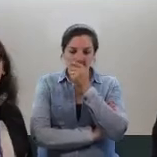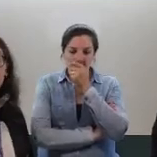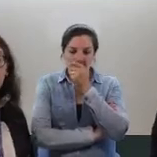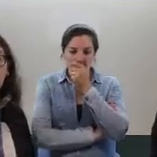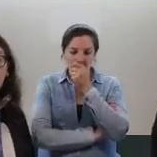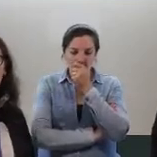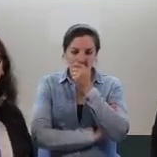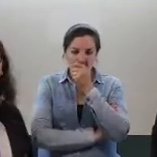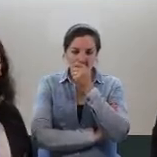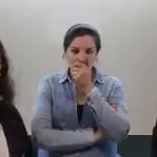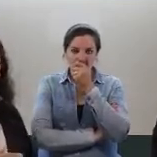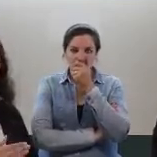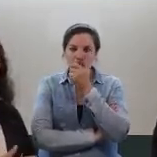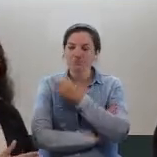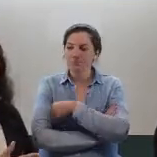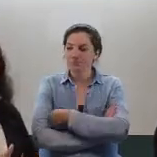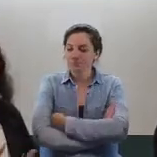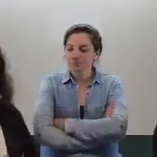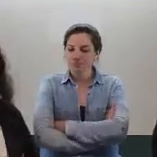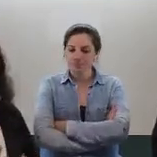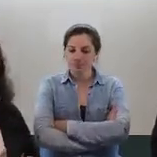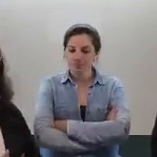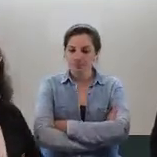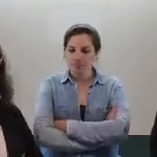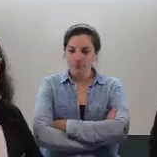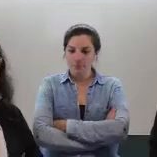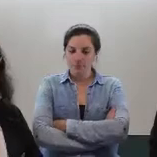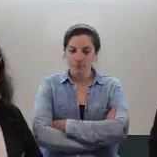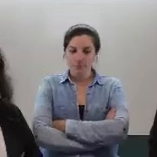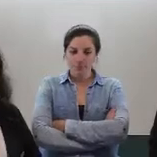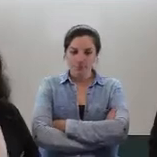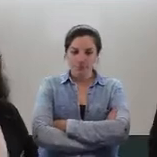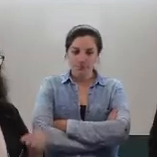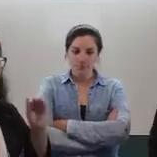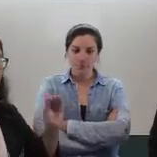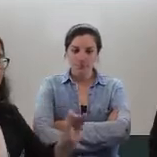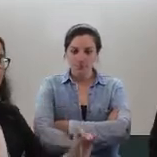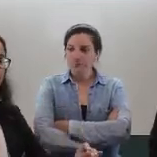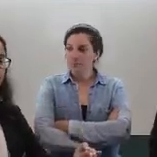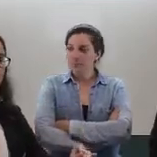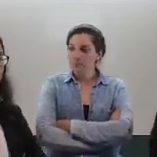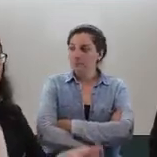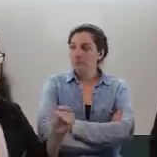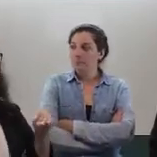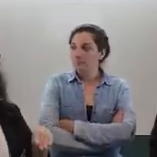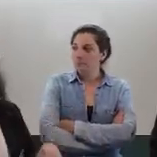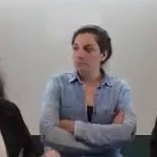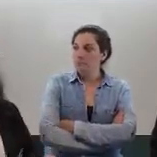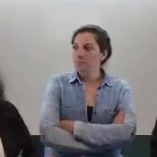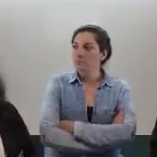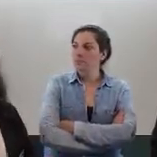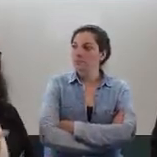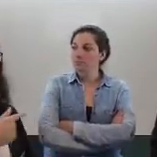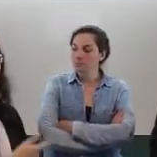de um artigo, porque também para cada tipo de material tem um tipo de referência, tá? Um livro é de um jeito, o artigo é